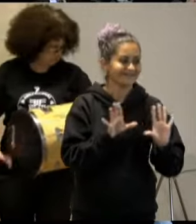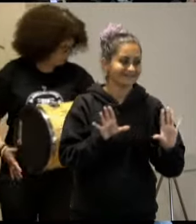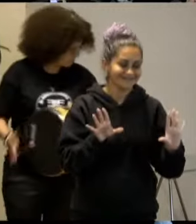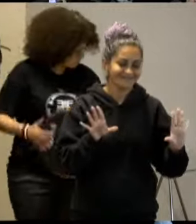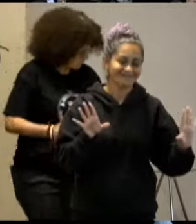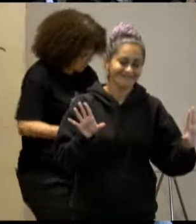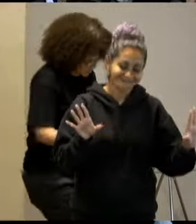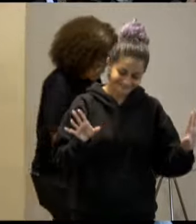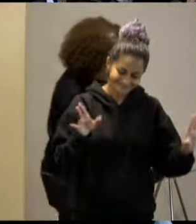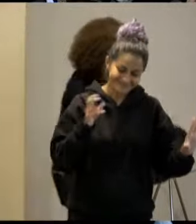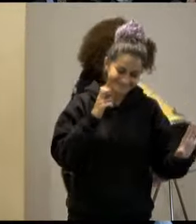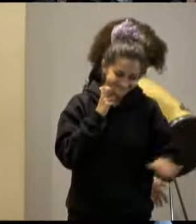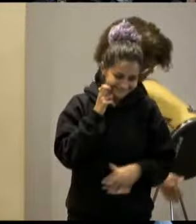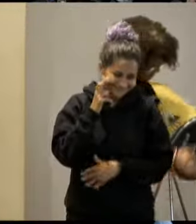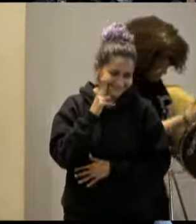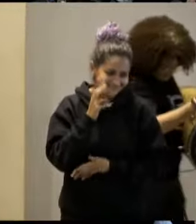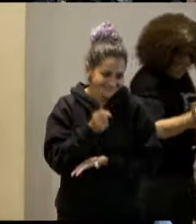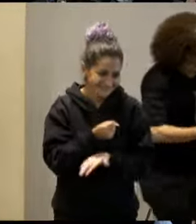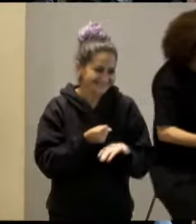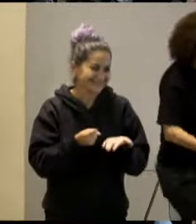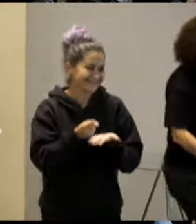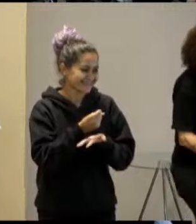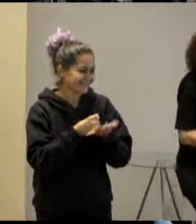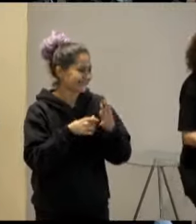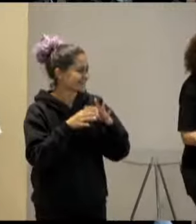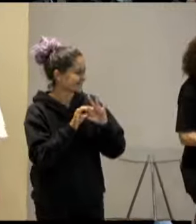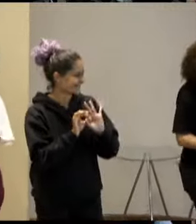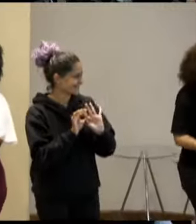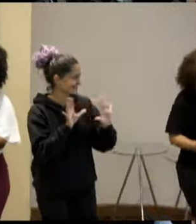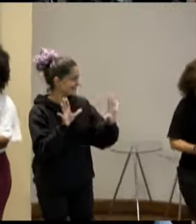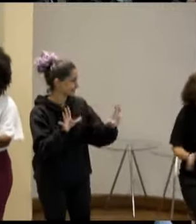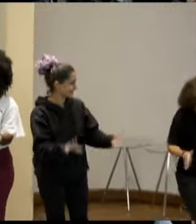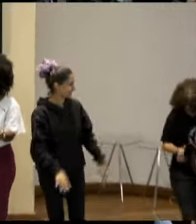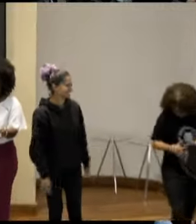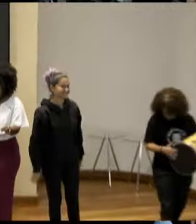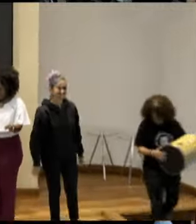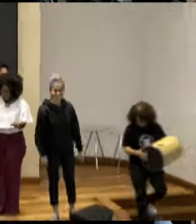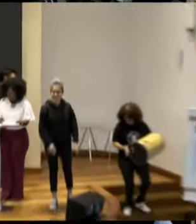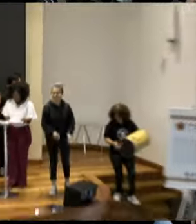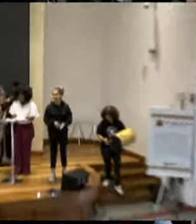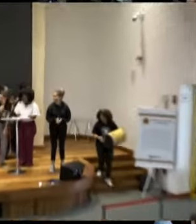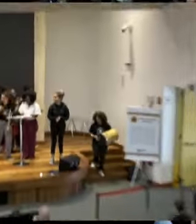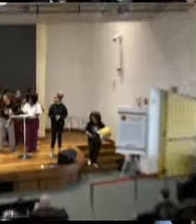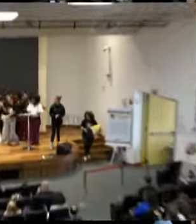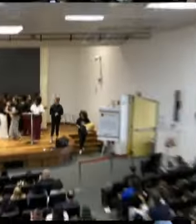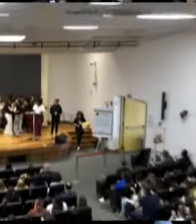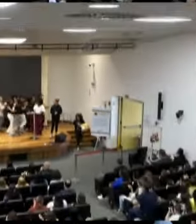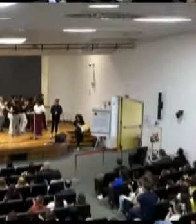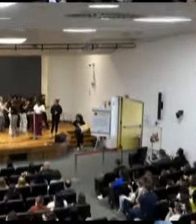liberdade. Negro é a raiz da liberdade. 10, será?